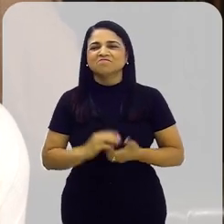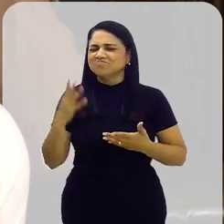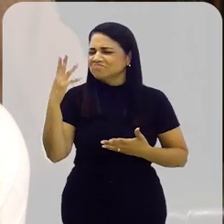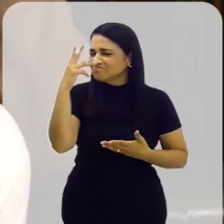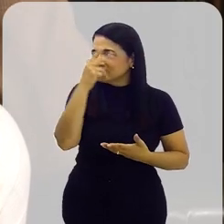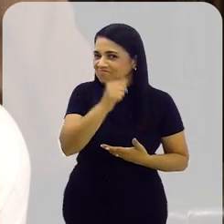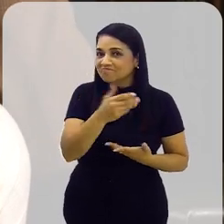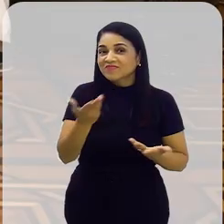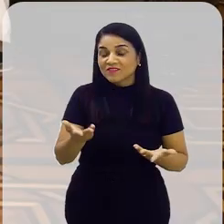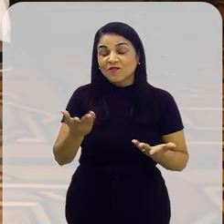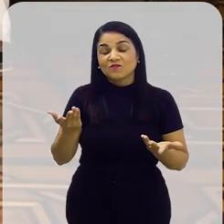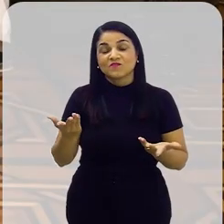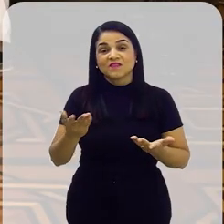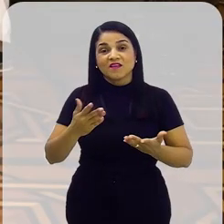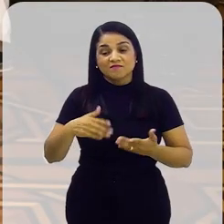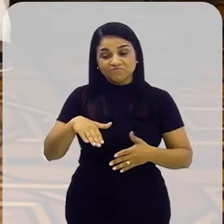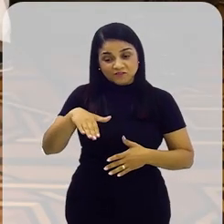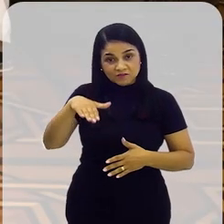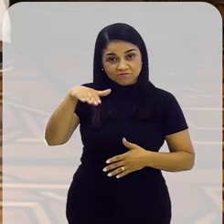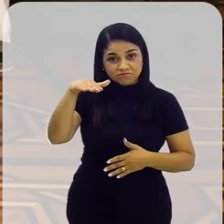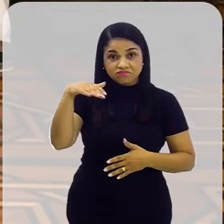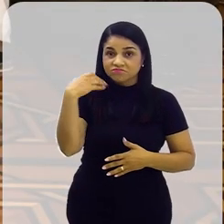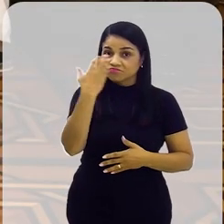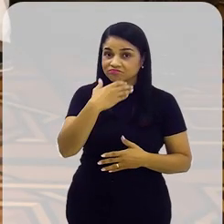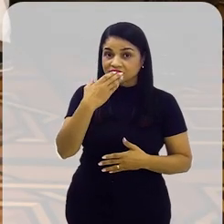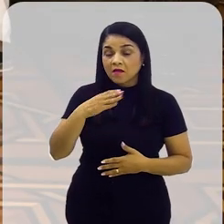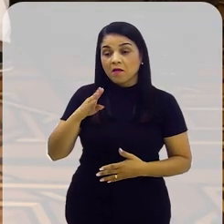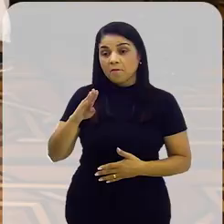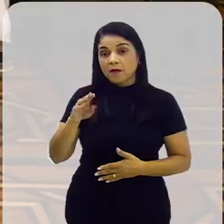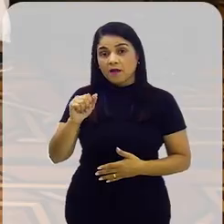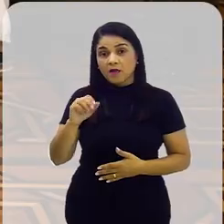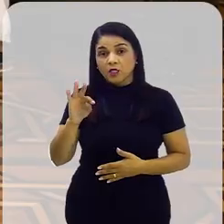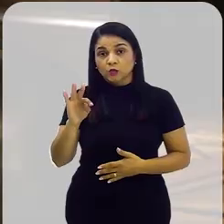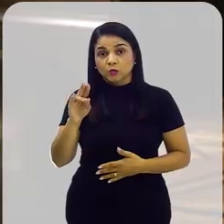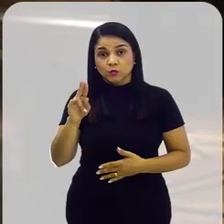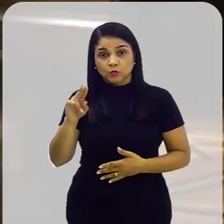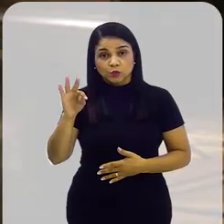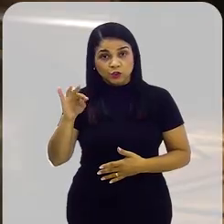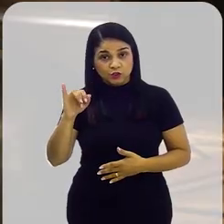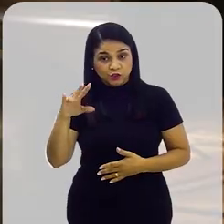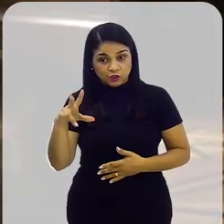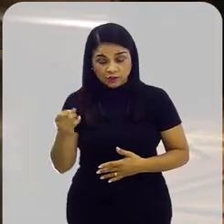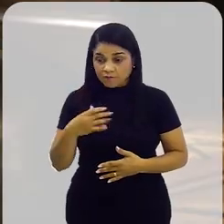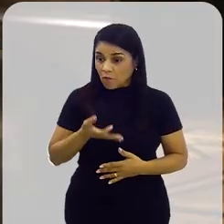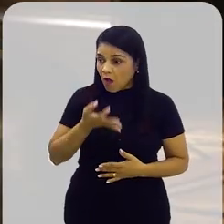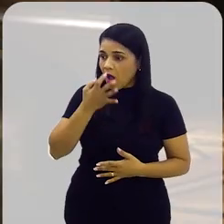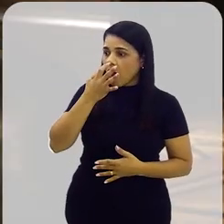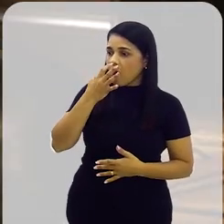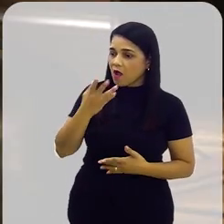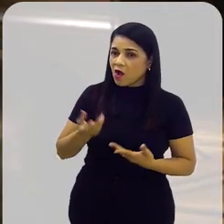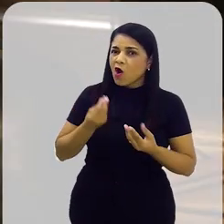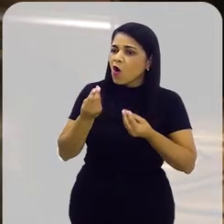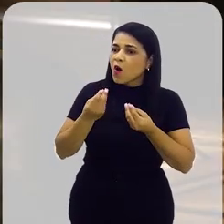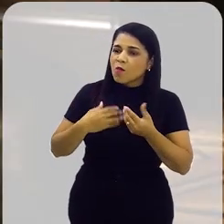Coisa linda. E aí você aconteceu. Isso, e aí o Batutinha ficou, né? Nossa. Grande Batutinha. Meu Deus,